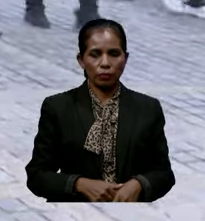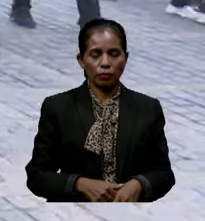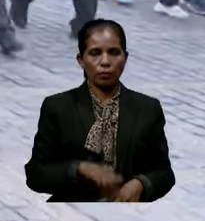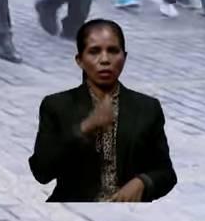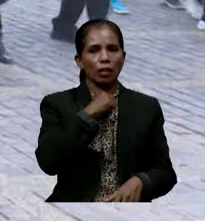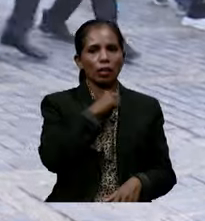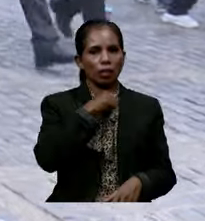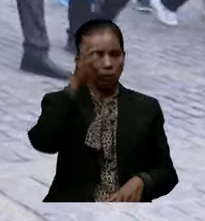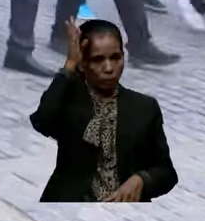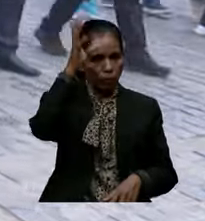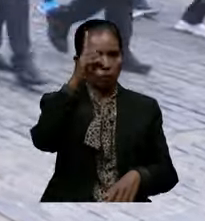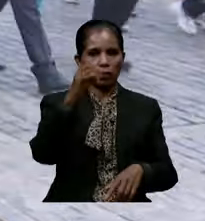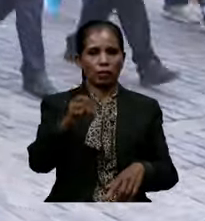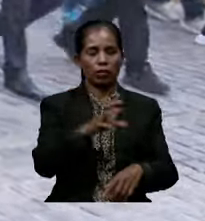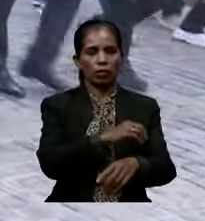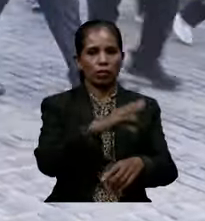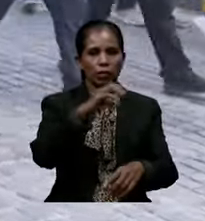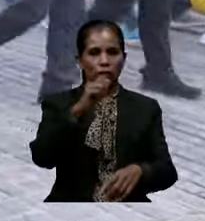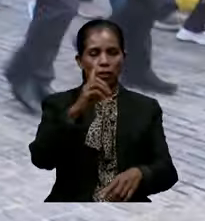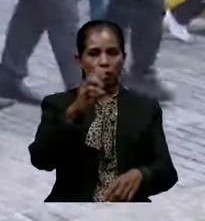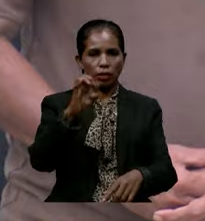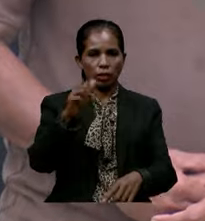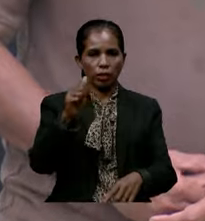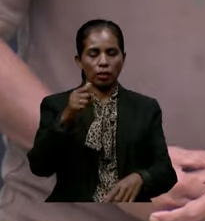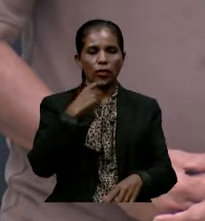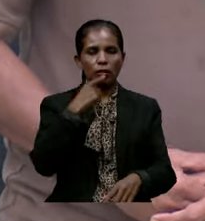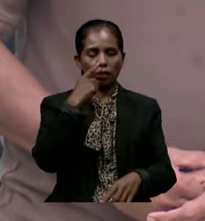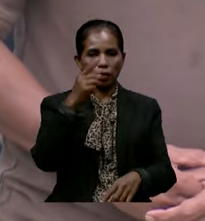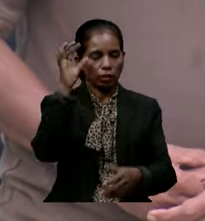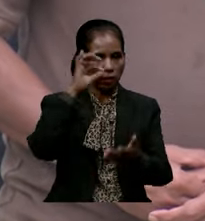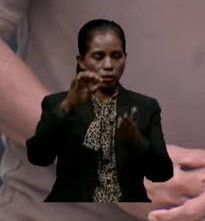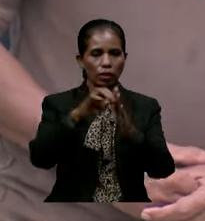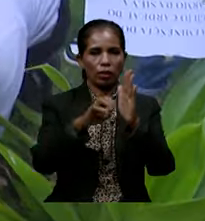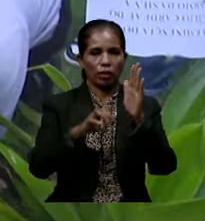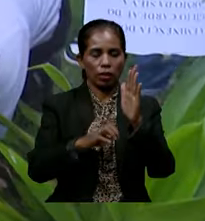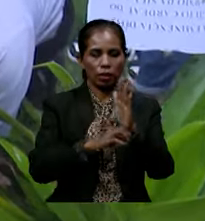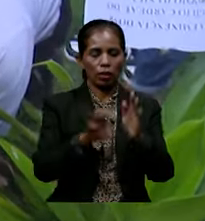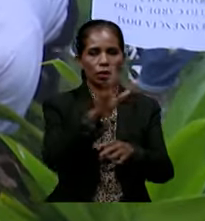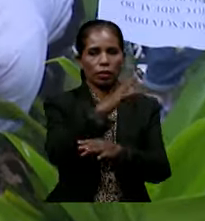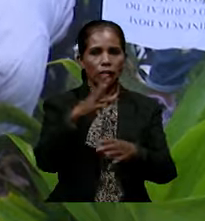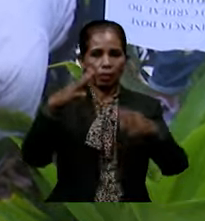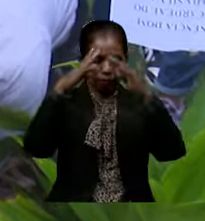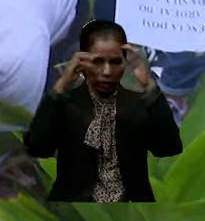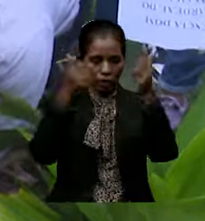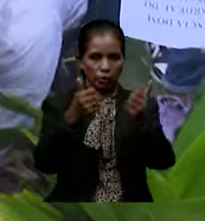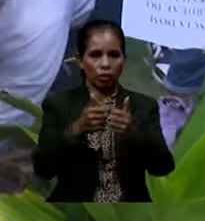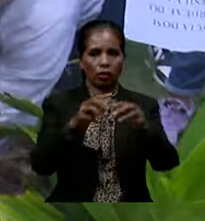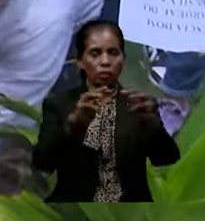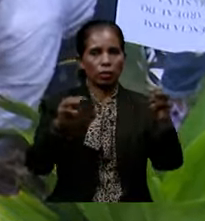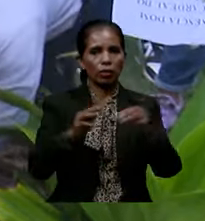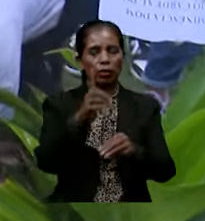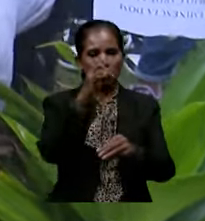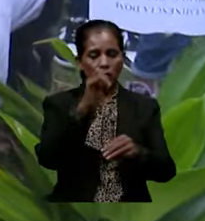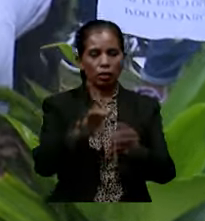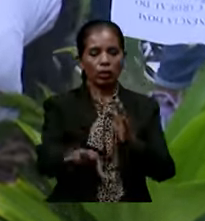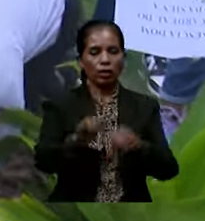Arcebispo Metropolitano Dili, Dom Virgílio Cardeário Carmo da Silva, agradece à Secretaria de Estado Floresta, no Presidente e Autoridade do Município Dili,